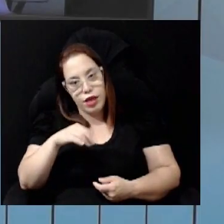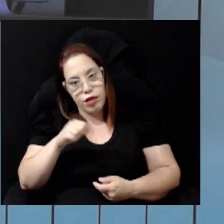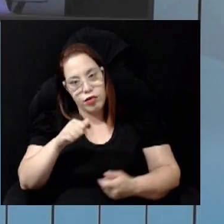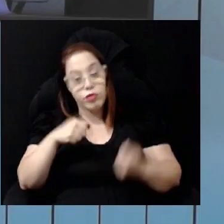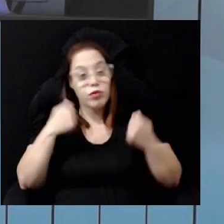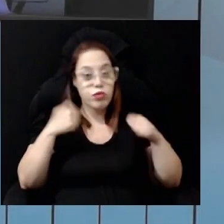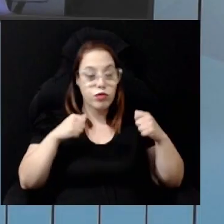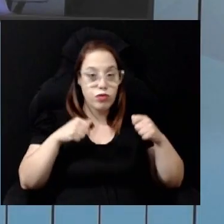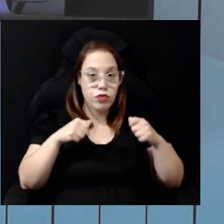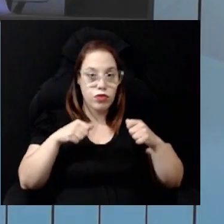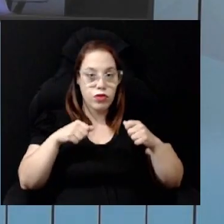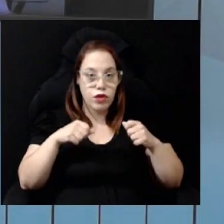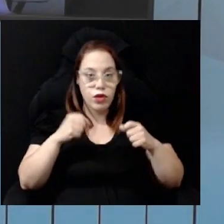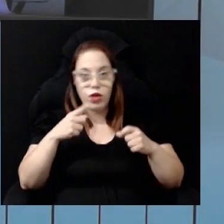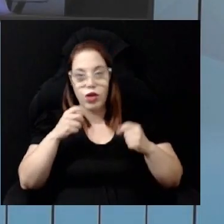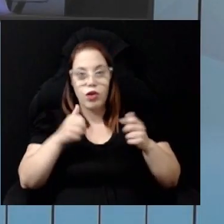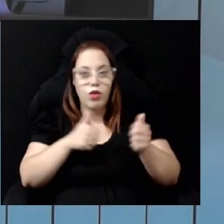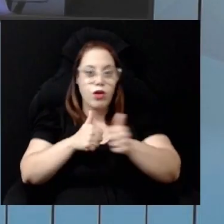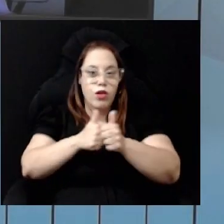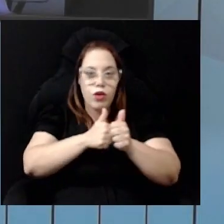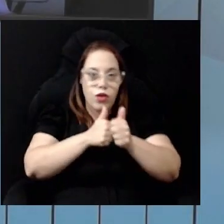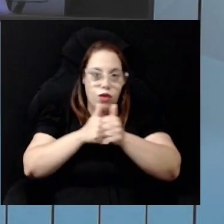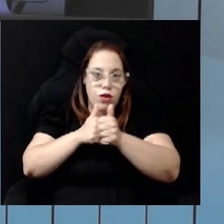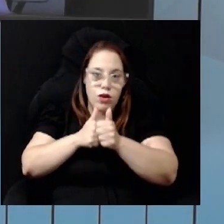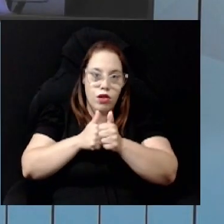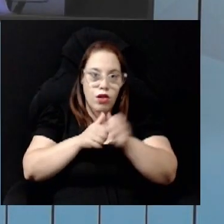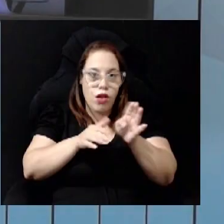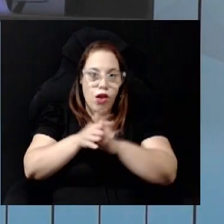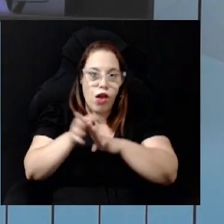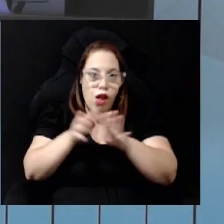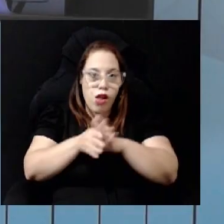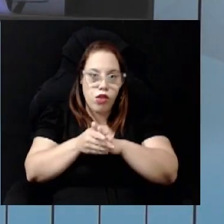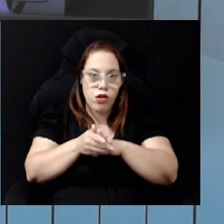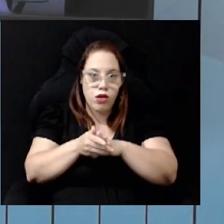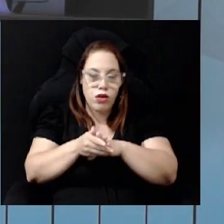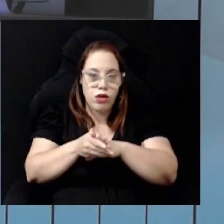precisam fazer algum tipo de acompanhamento? É recomendado isso?